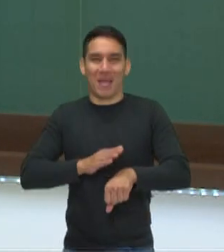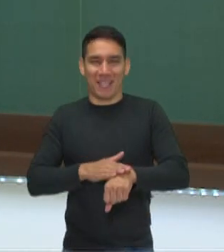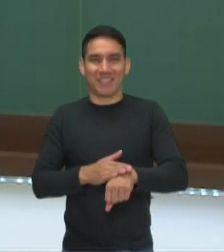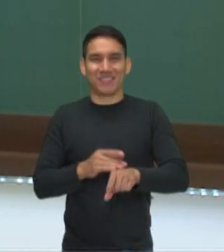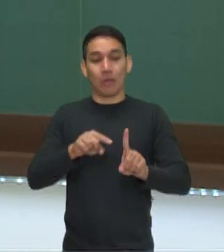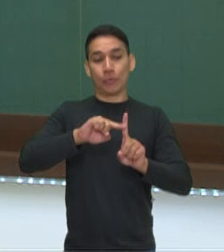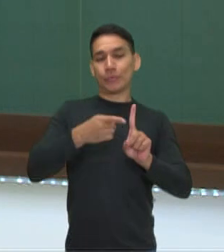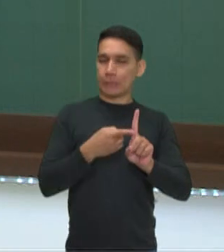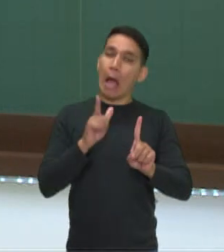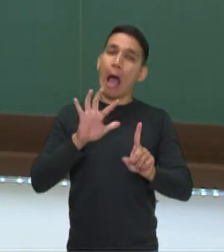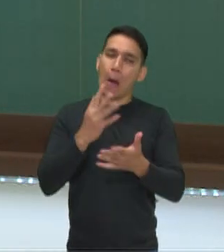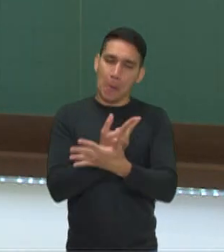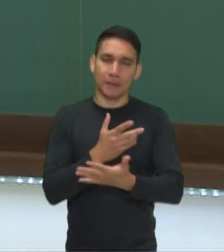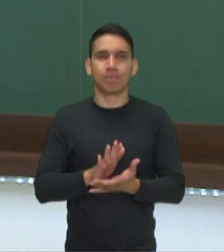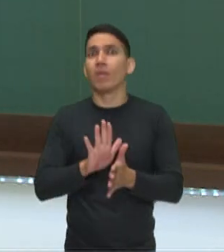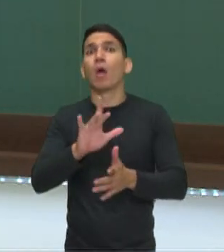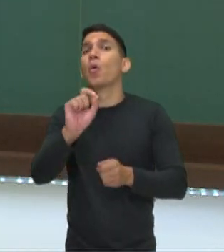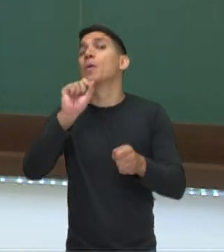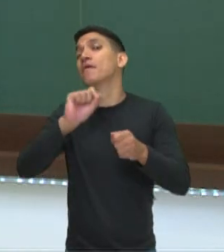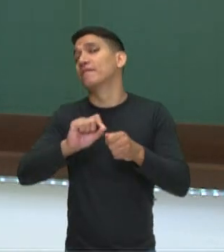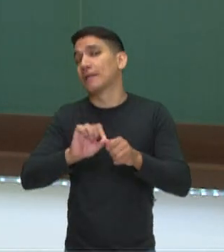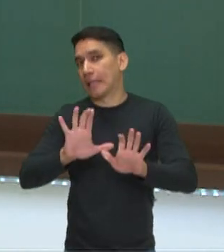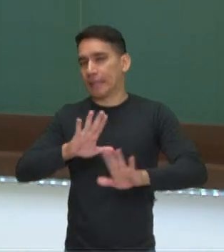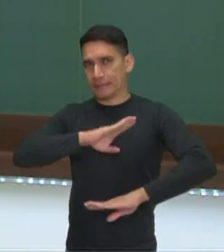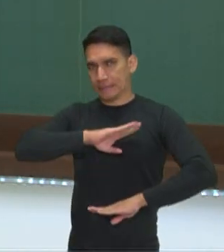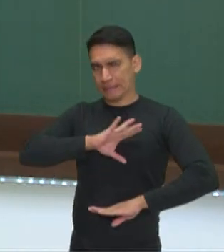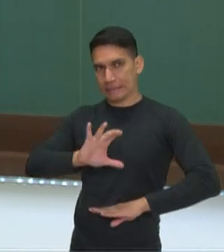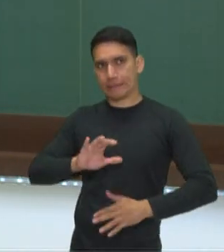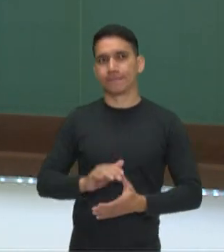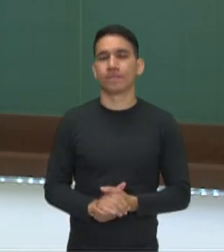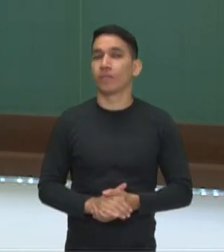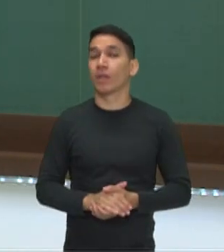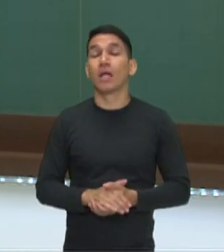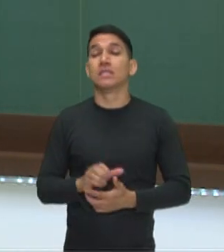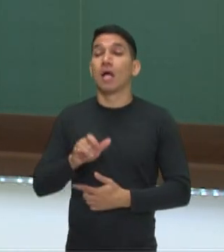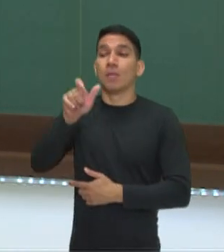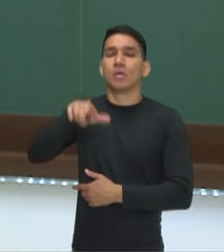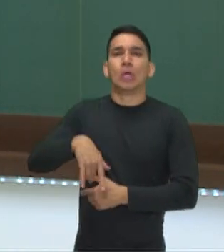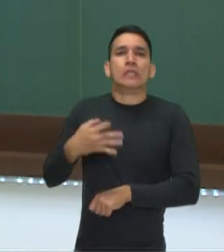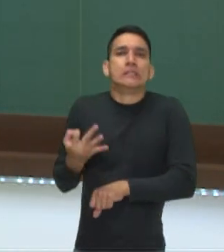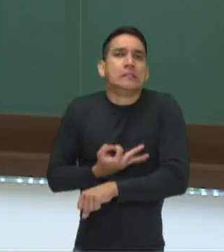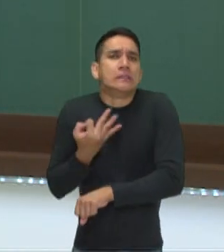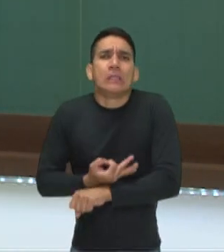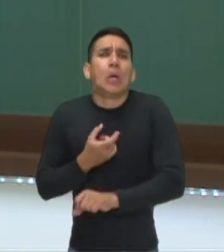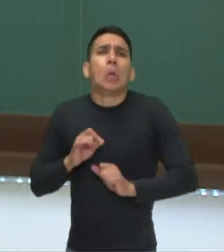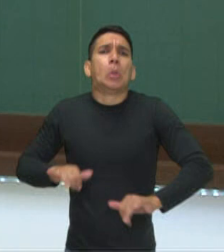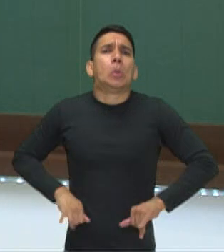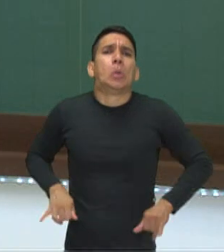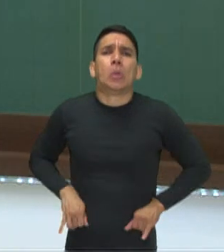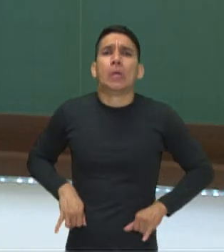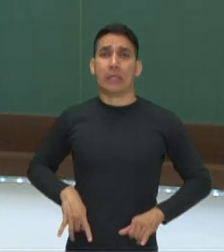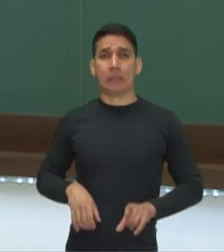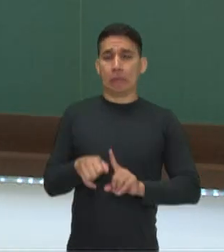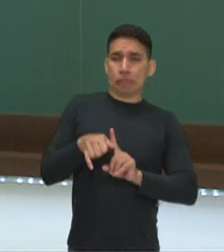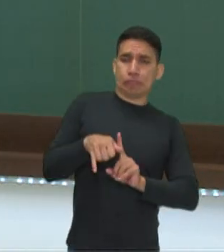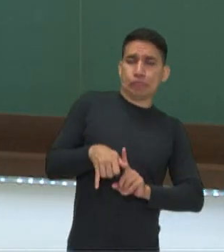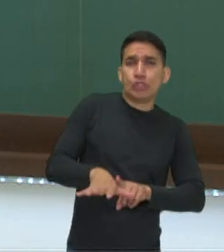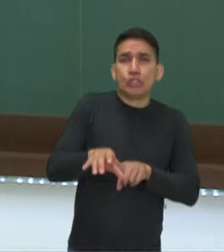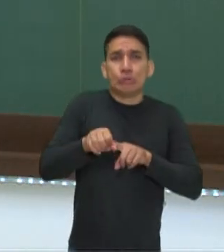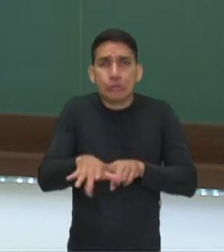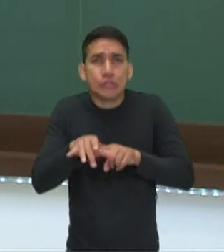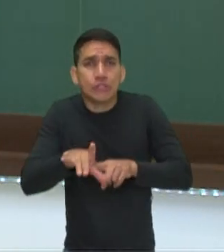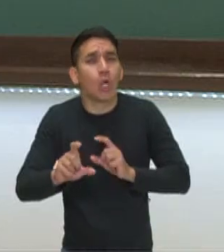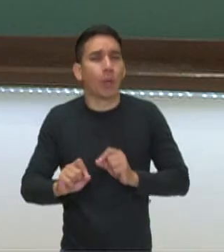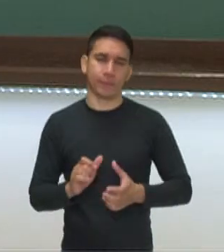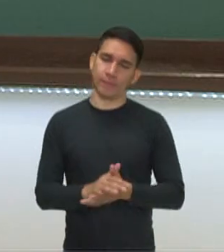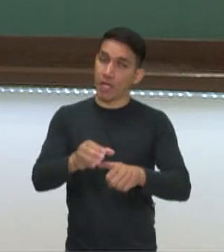tá? Mas e o que fazer nesse caso, quando uma pessoa sofre de incontinência urinária? A recomendação